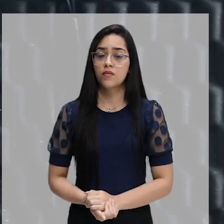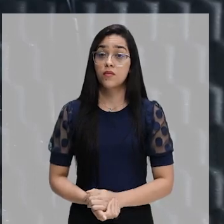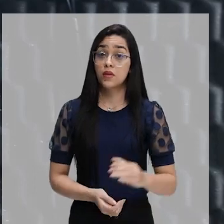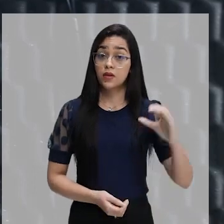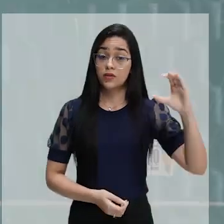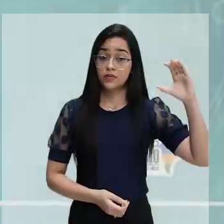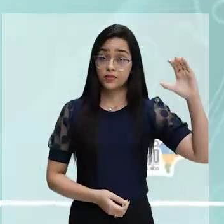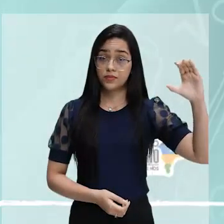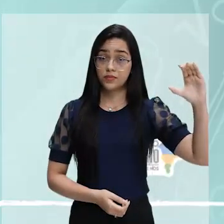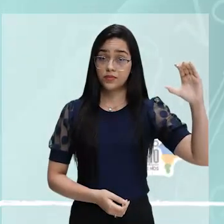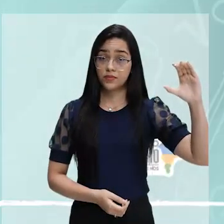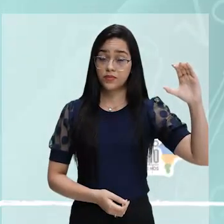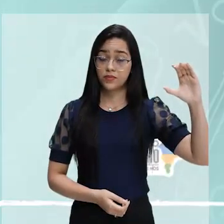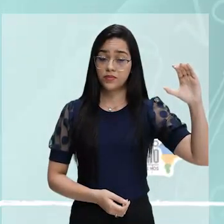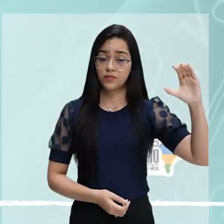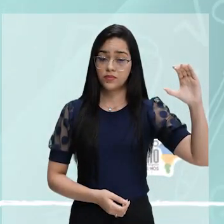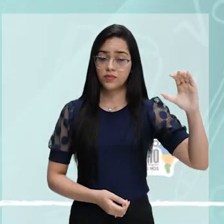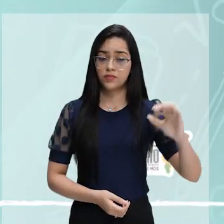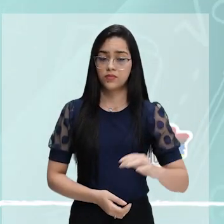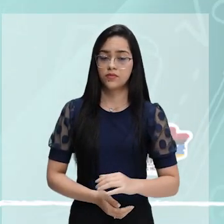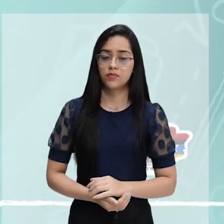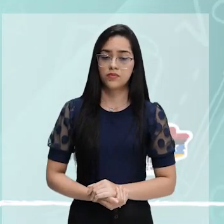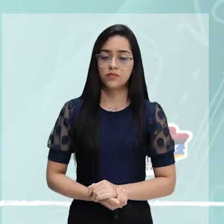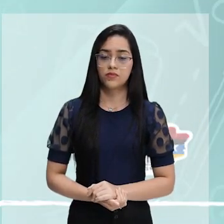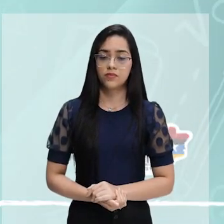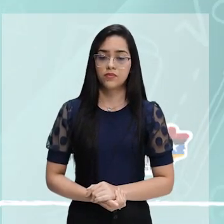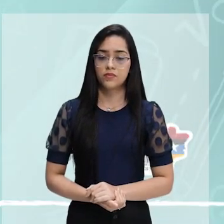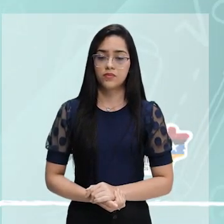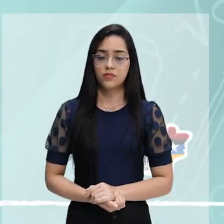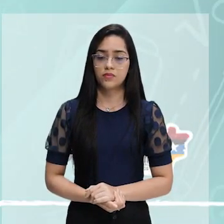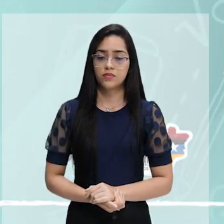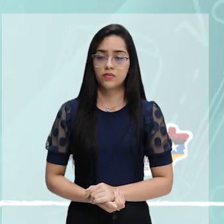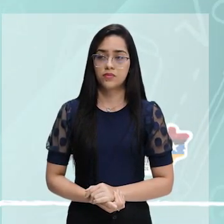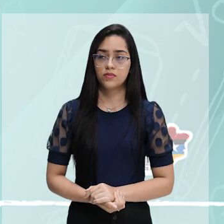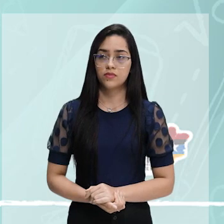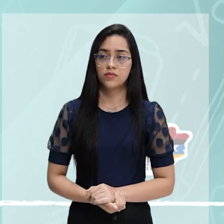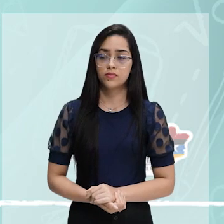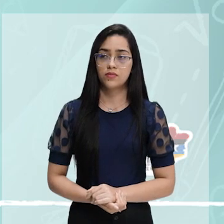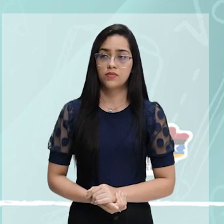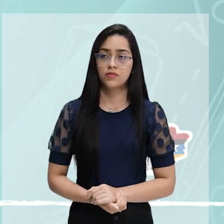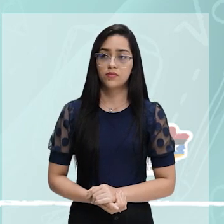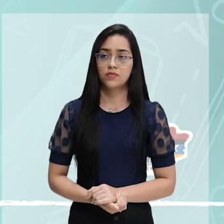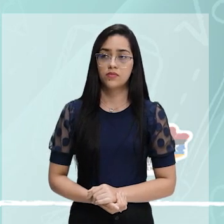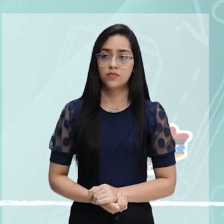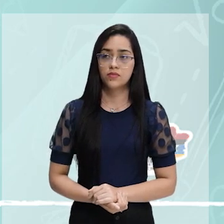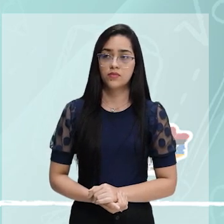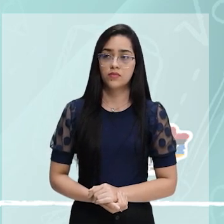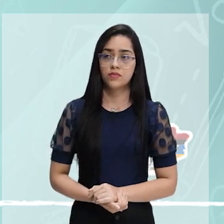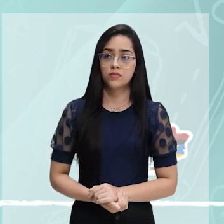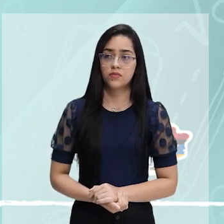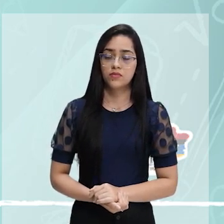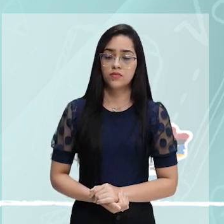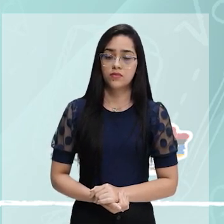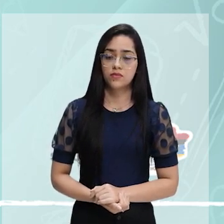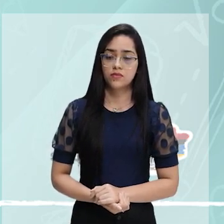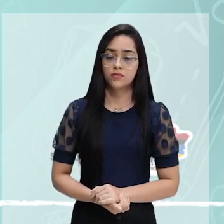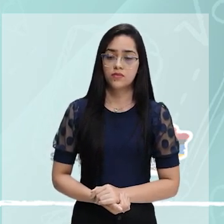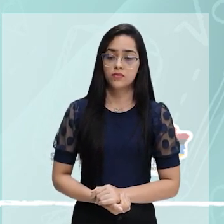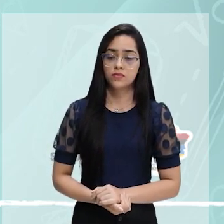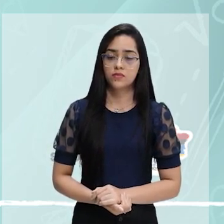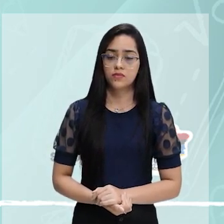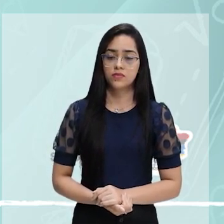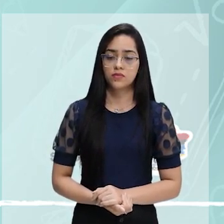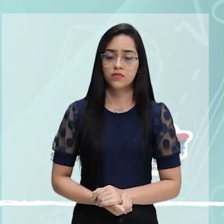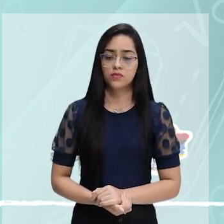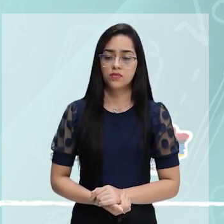Letra C, nenhuma apresenta discrepância semântica, ou seja, de significado entre